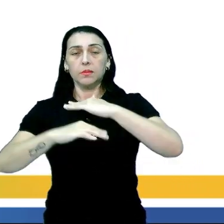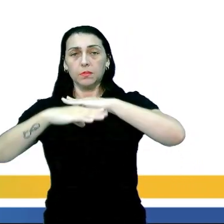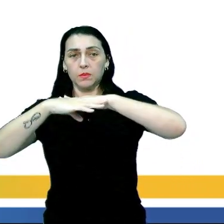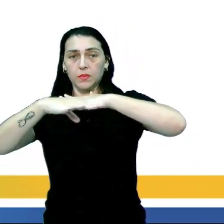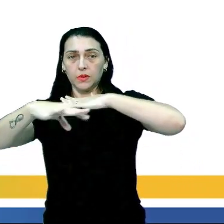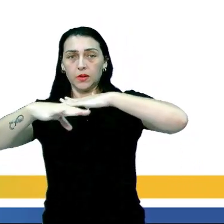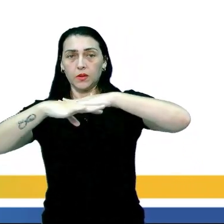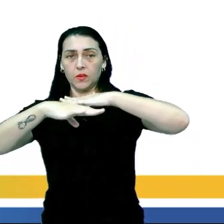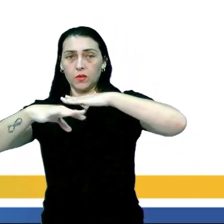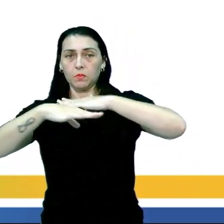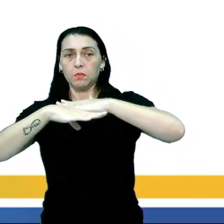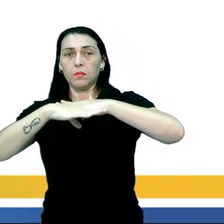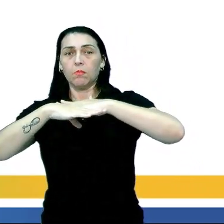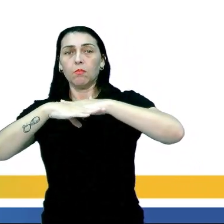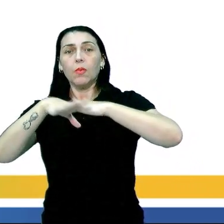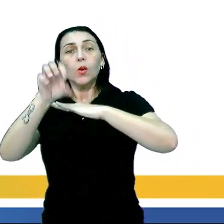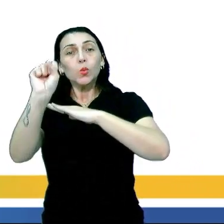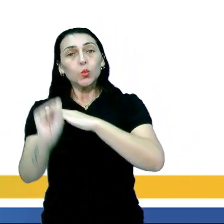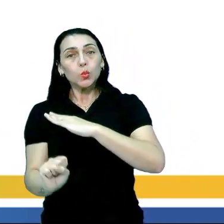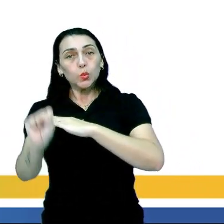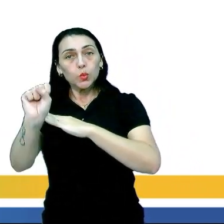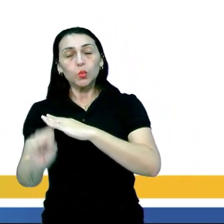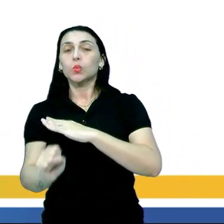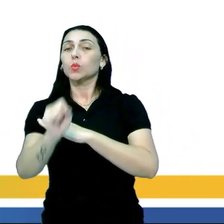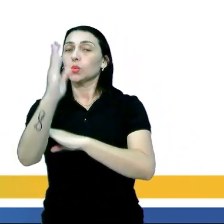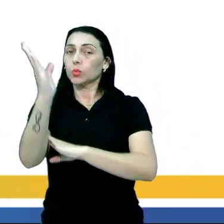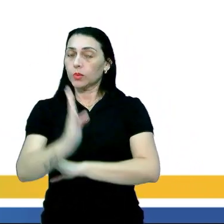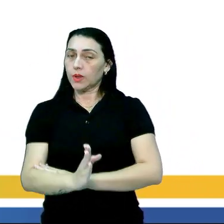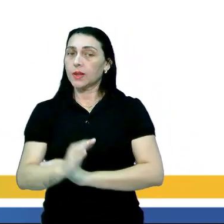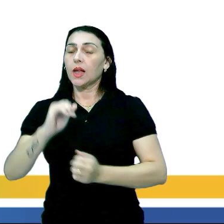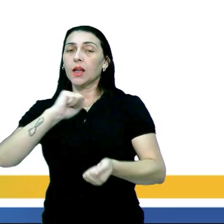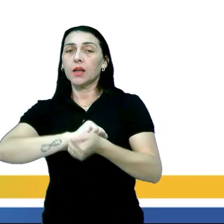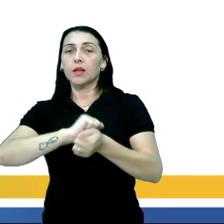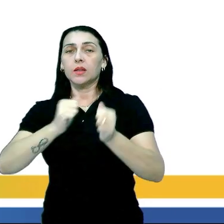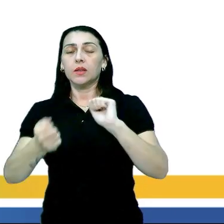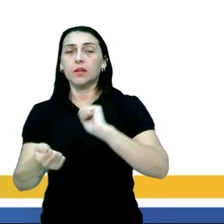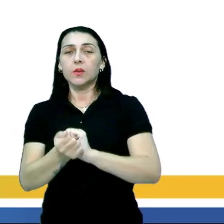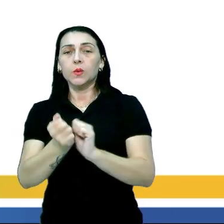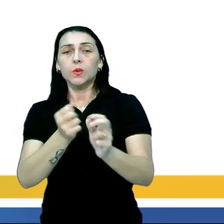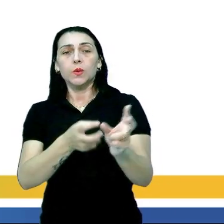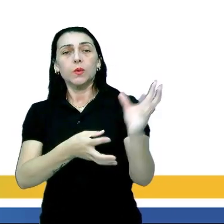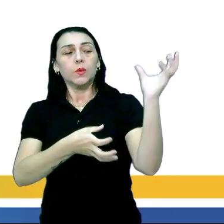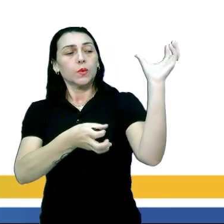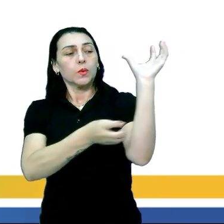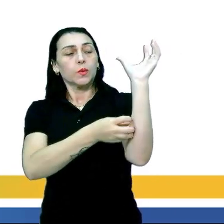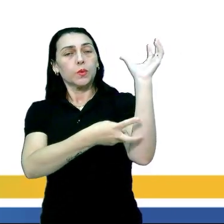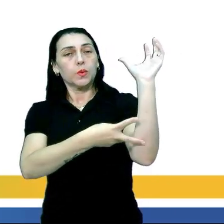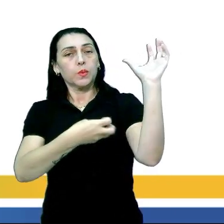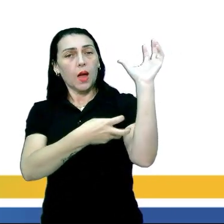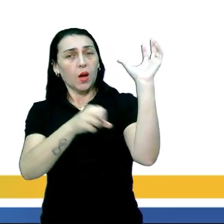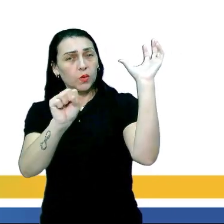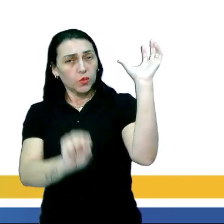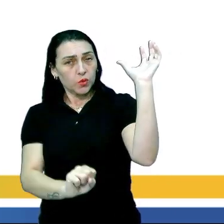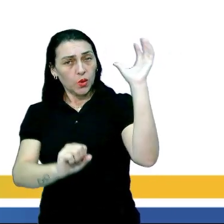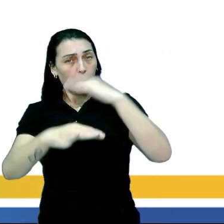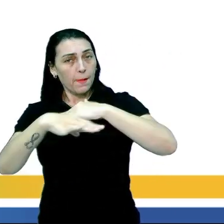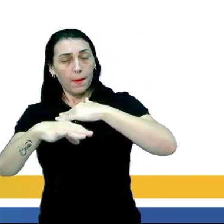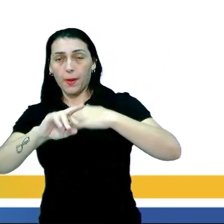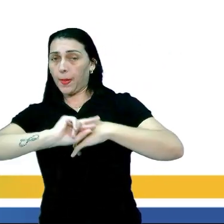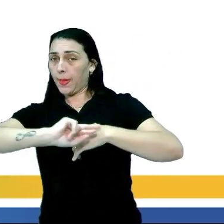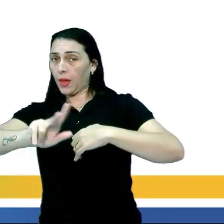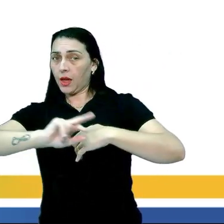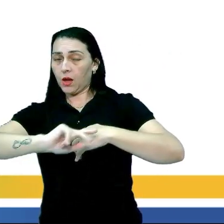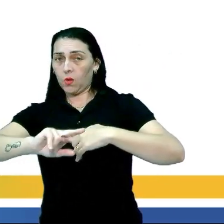ser a alternativa D? Porque ele associa a extração do látex aqui aos pampas. E